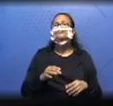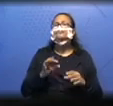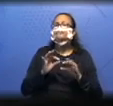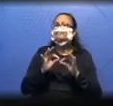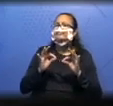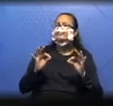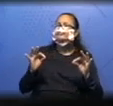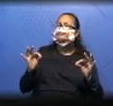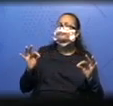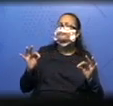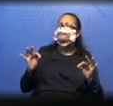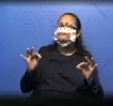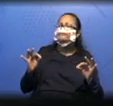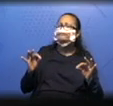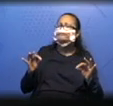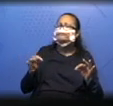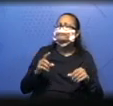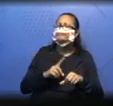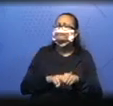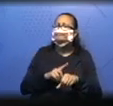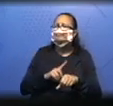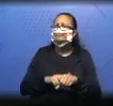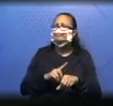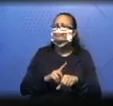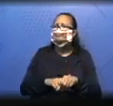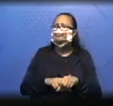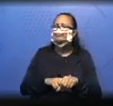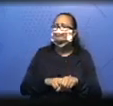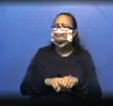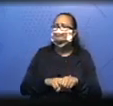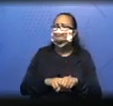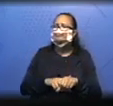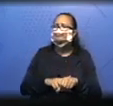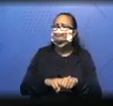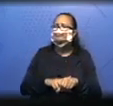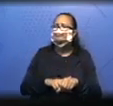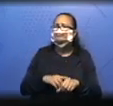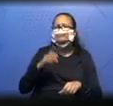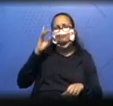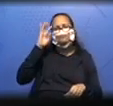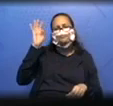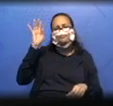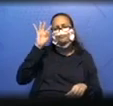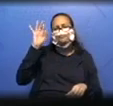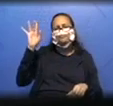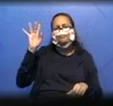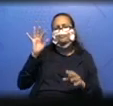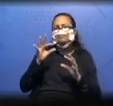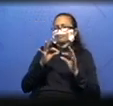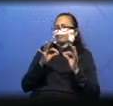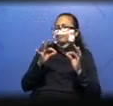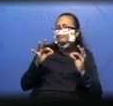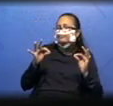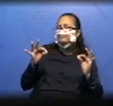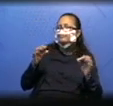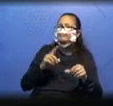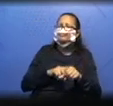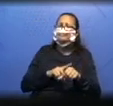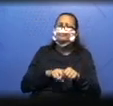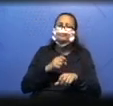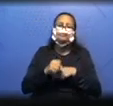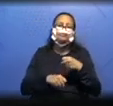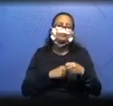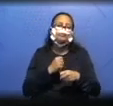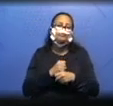do tempo? Lembra que lá no comecinho de matemática nós vimos linha do tempo, né? Vamos imaginar a linha do tempo da vida